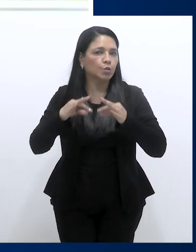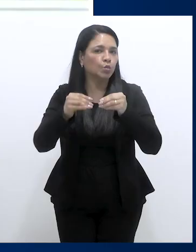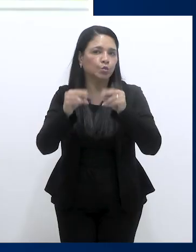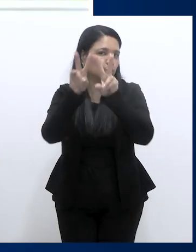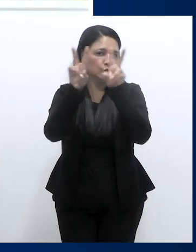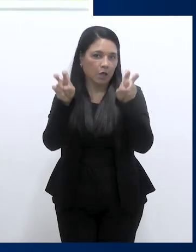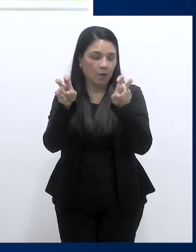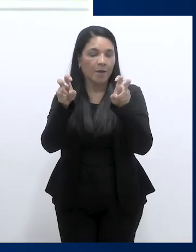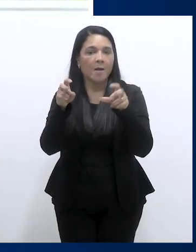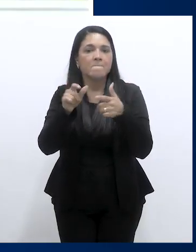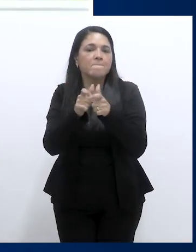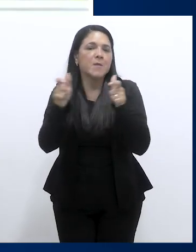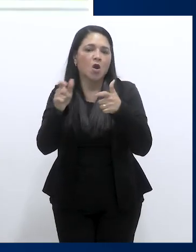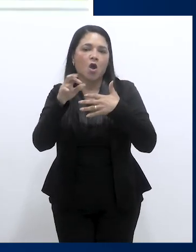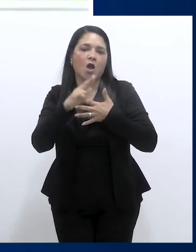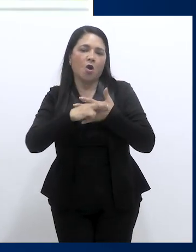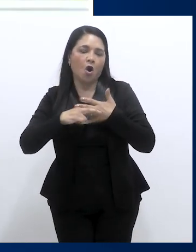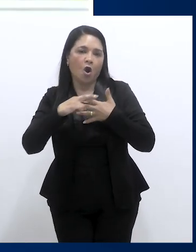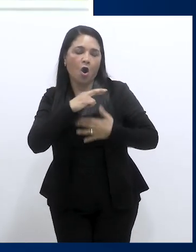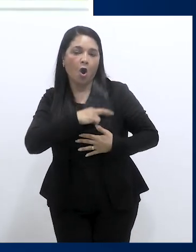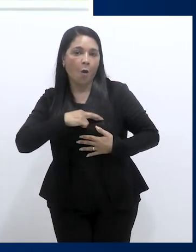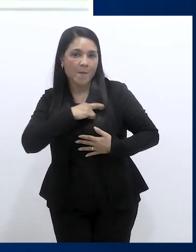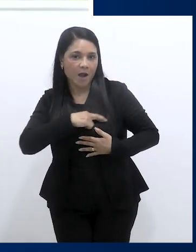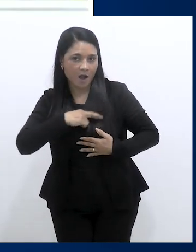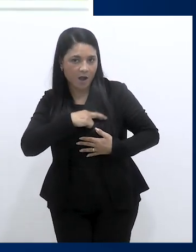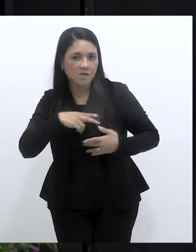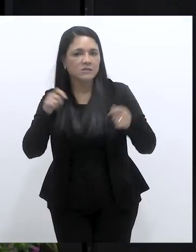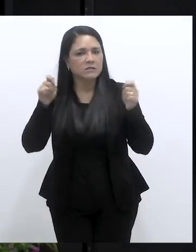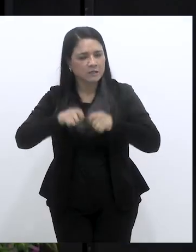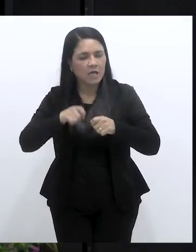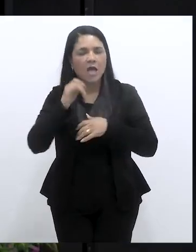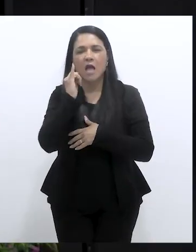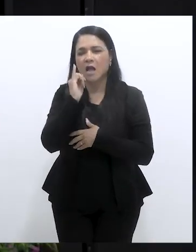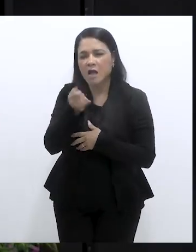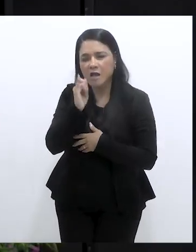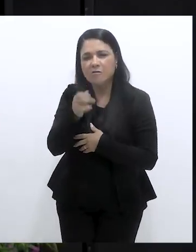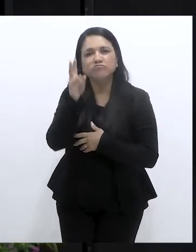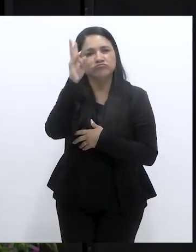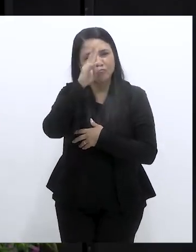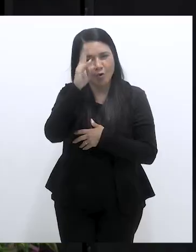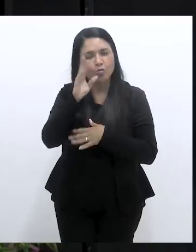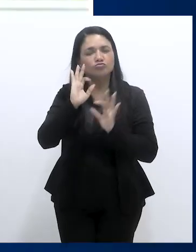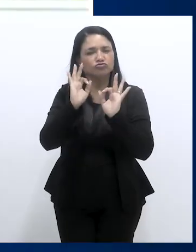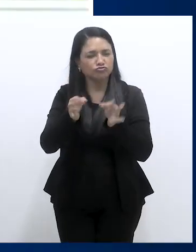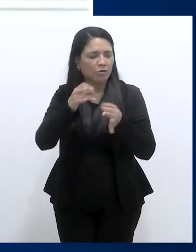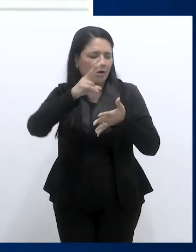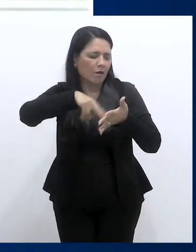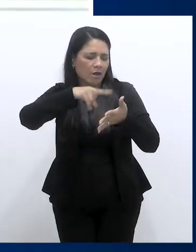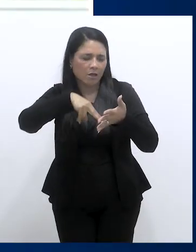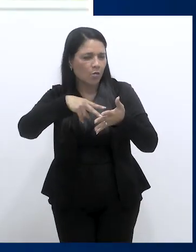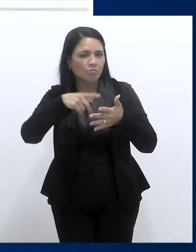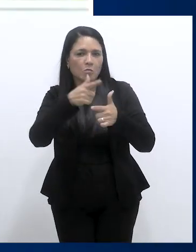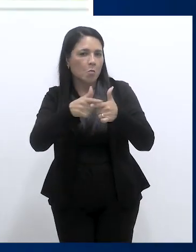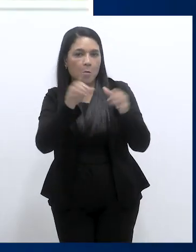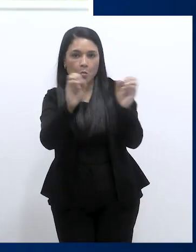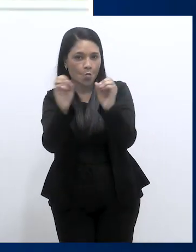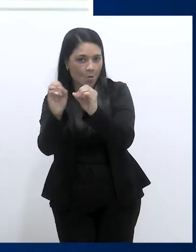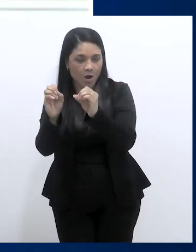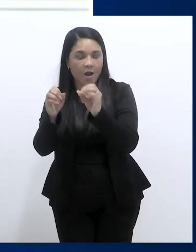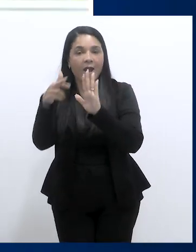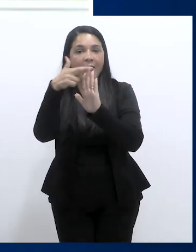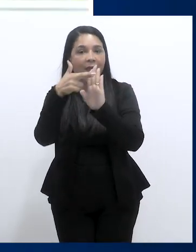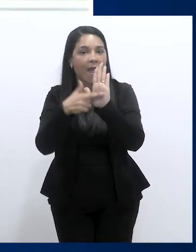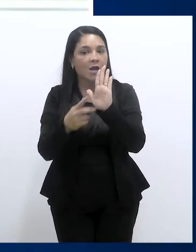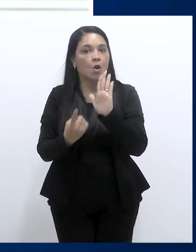maior parte dos livros são romances, mas a gente já leu ensaio, a gente lê contos, não tem problema nenhum. A